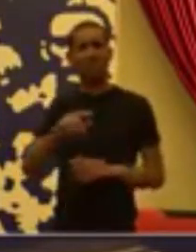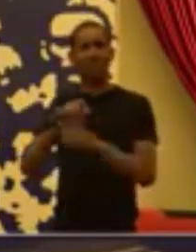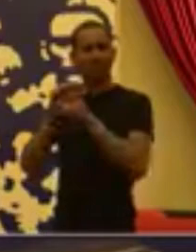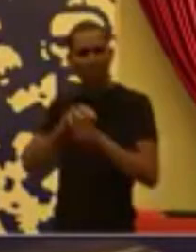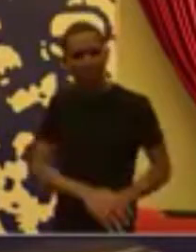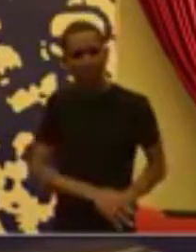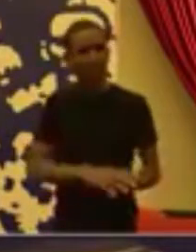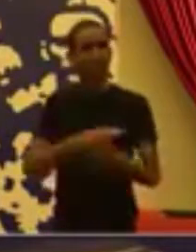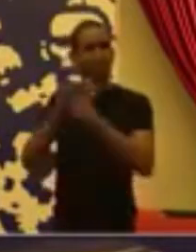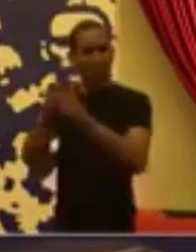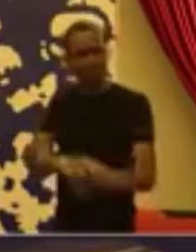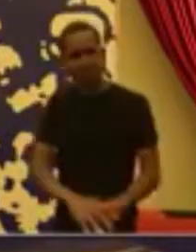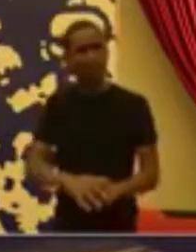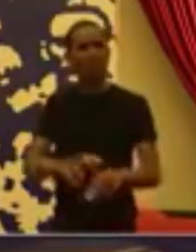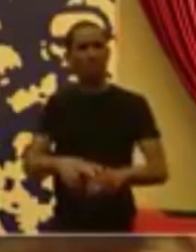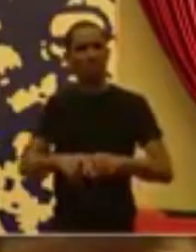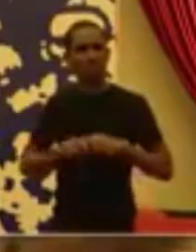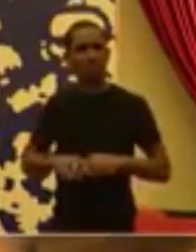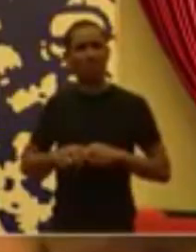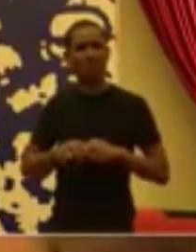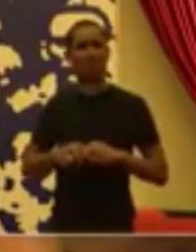crime organizado.